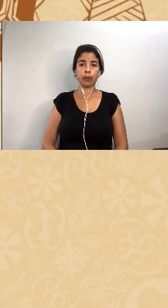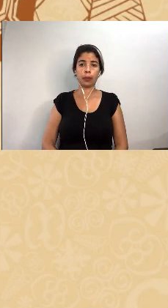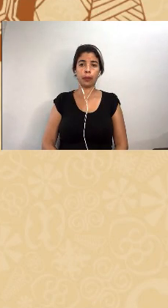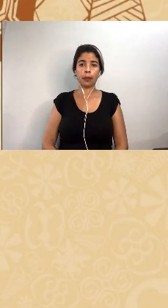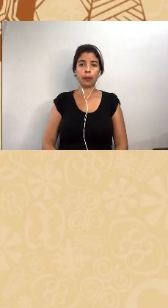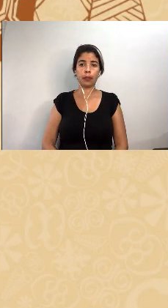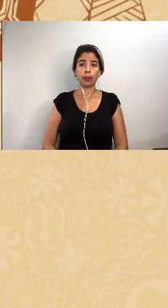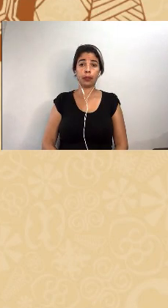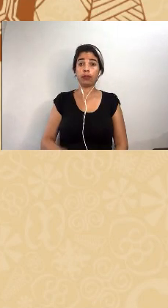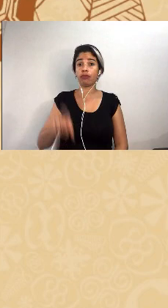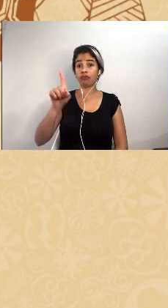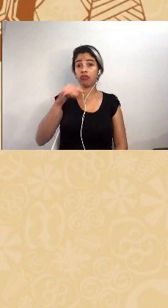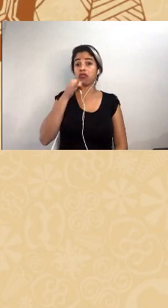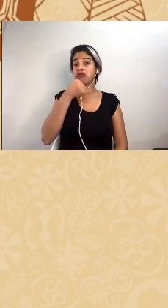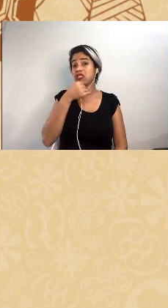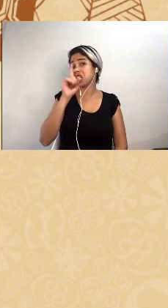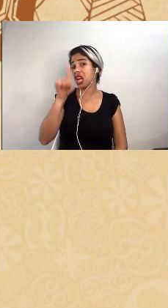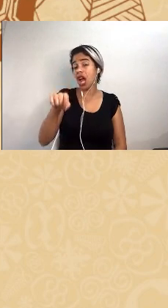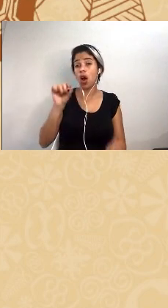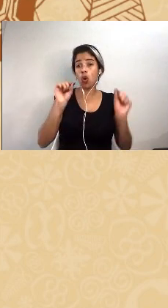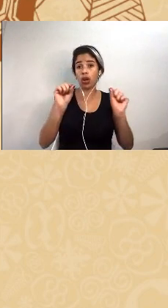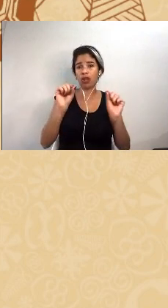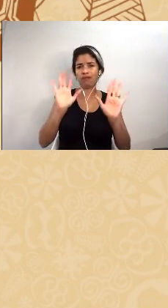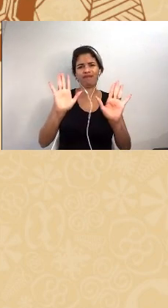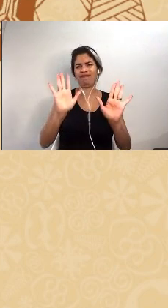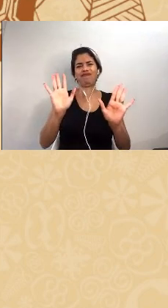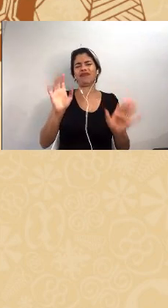E o mais triste é... Não, não vou nem dizer nada.